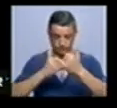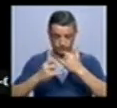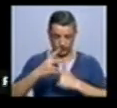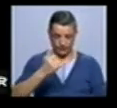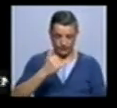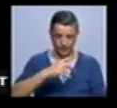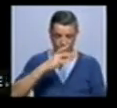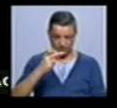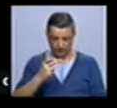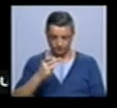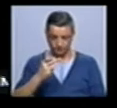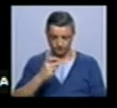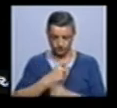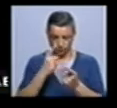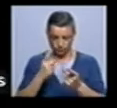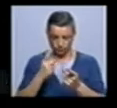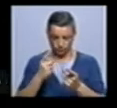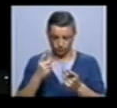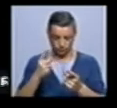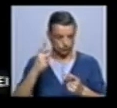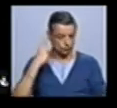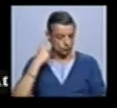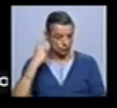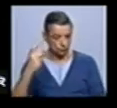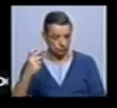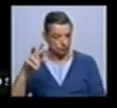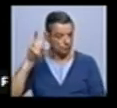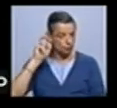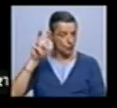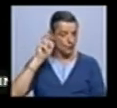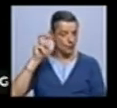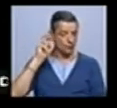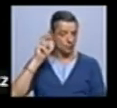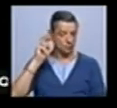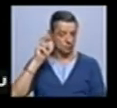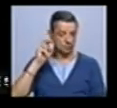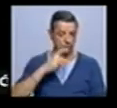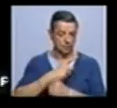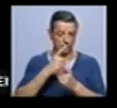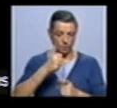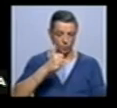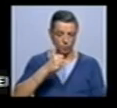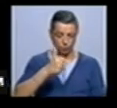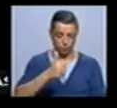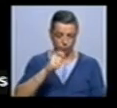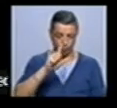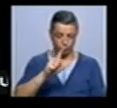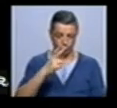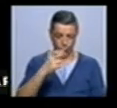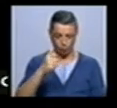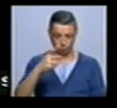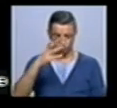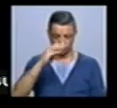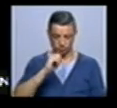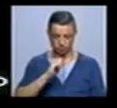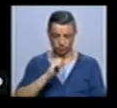ele compôs autenticamente uma sinfonia, que é aquilo que nós estamos a ouvir. É o blues. da Via Láctea. Olha, e ainda bem que trazemos